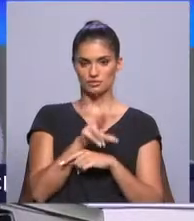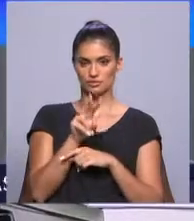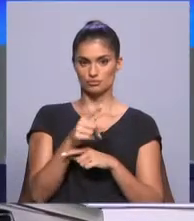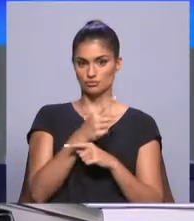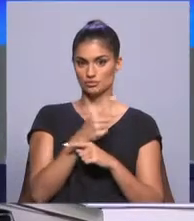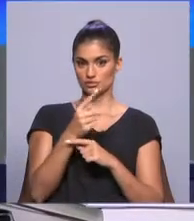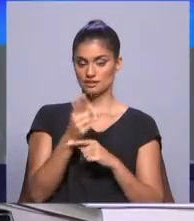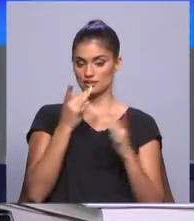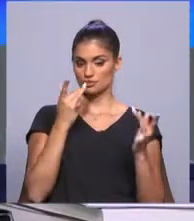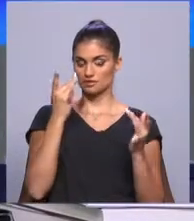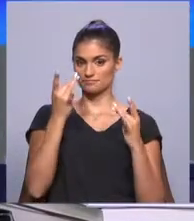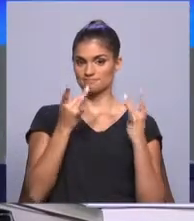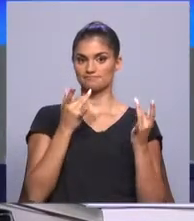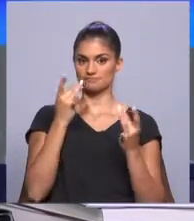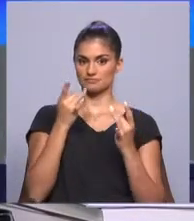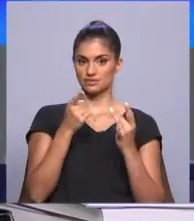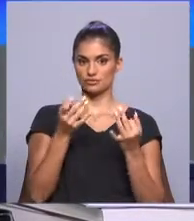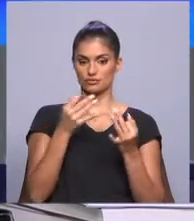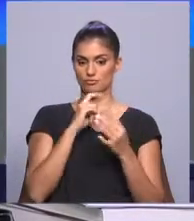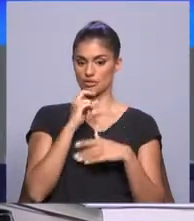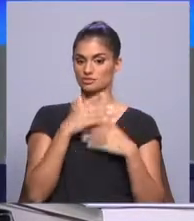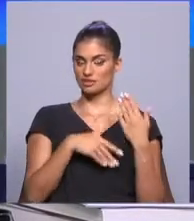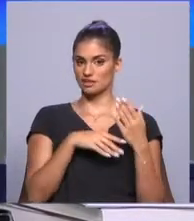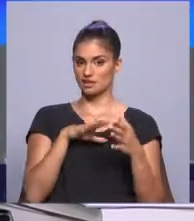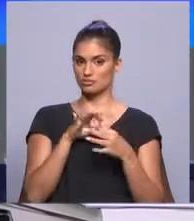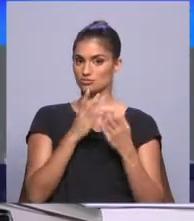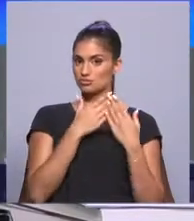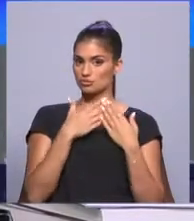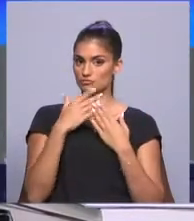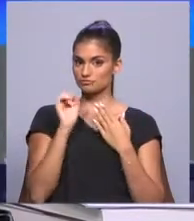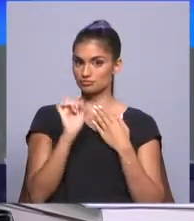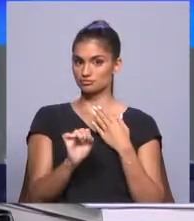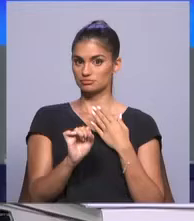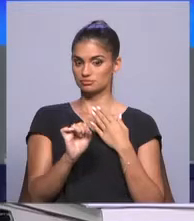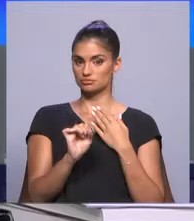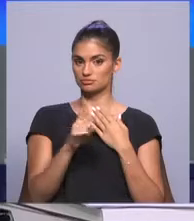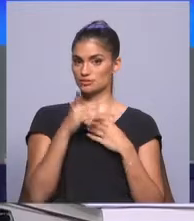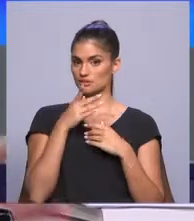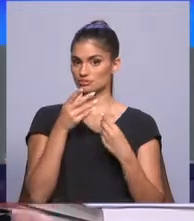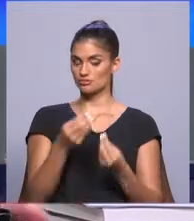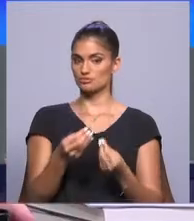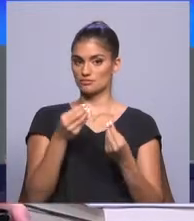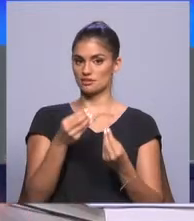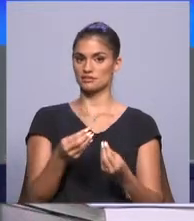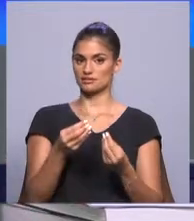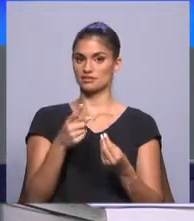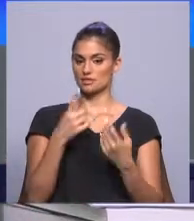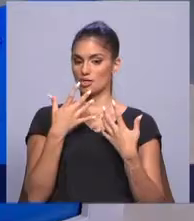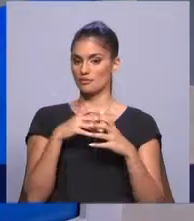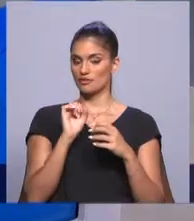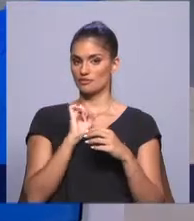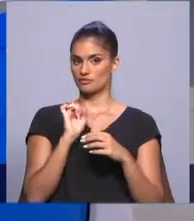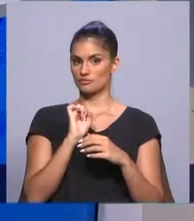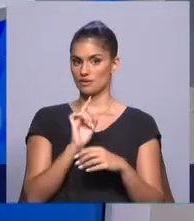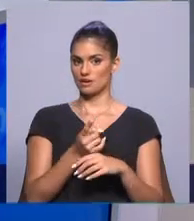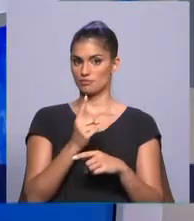menos teoricamente, isso de facto pode acontecer de acordo com este estudo. E como tu disseste muito bem... Mas a dúvida que eu estava a ter é exatamente